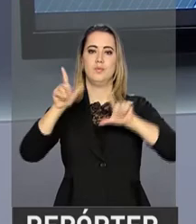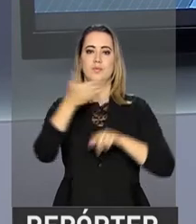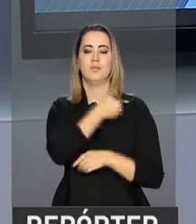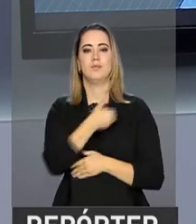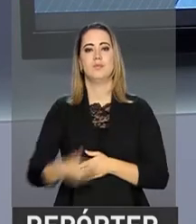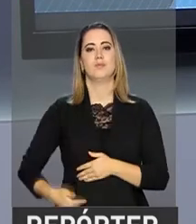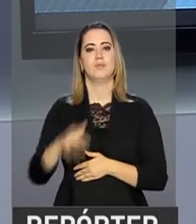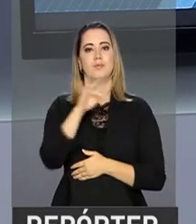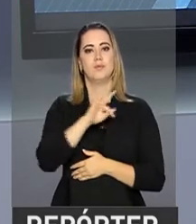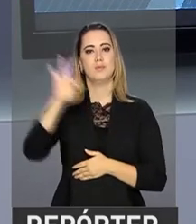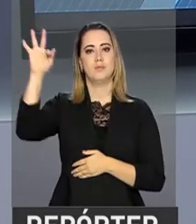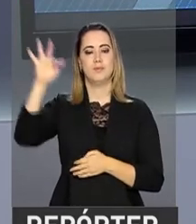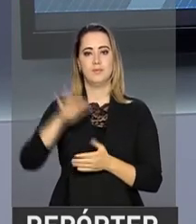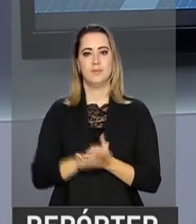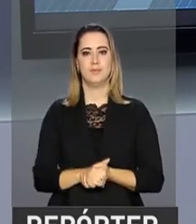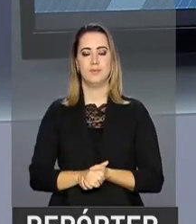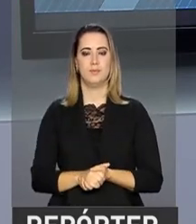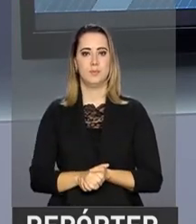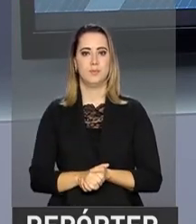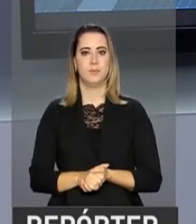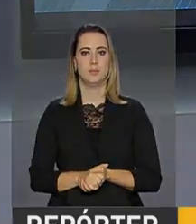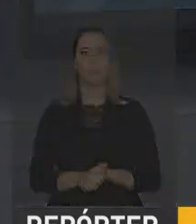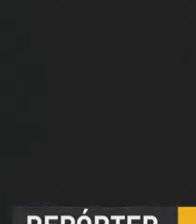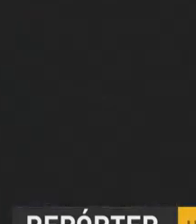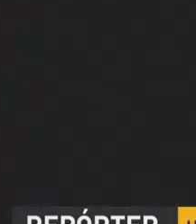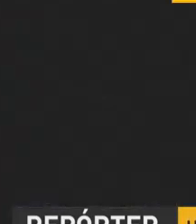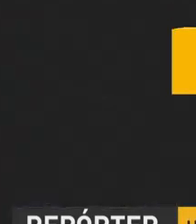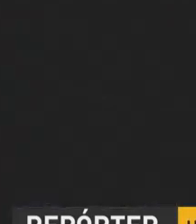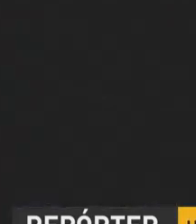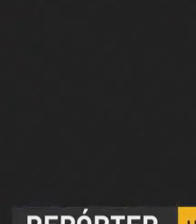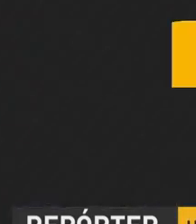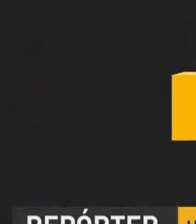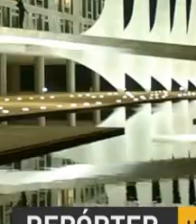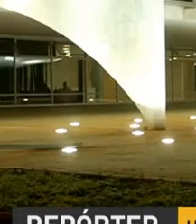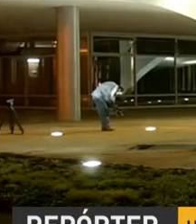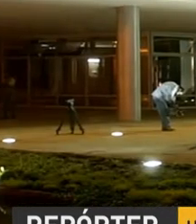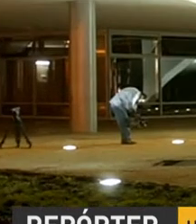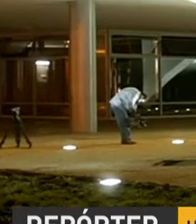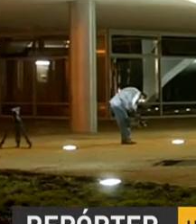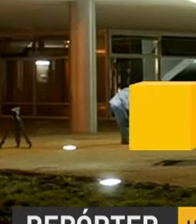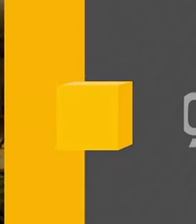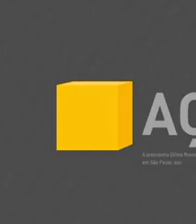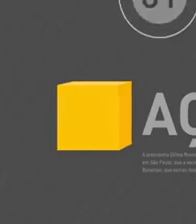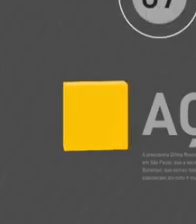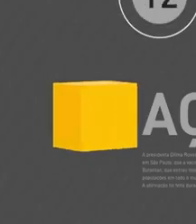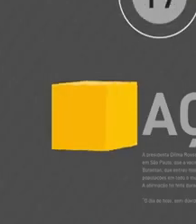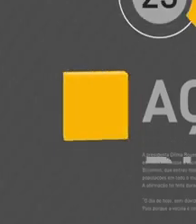gente na NBR, a TV do Governo Federal.